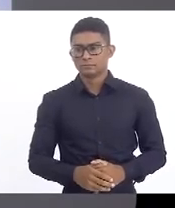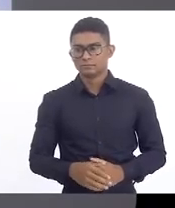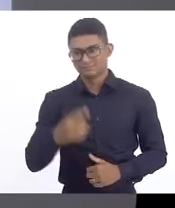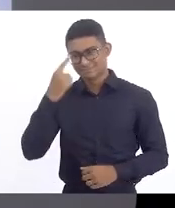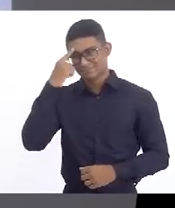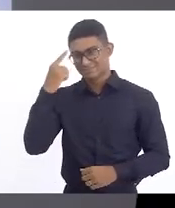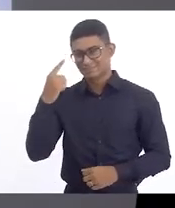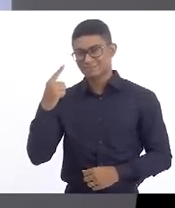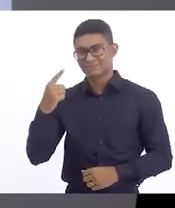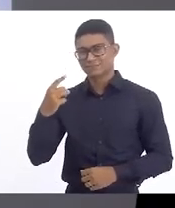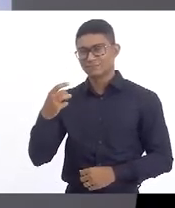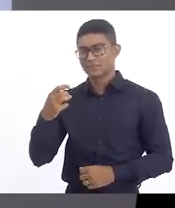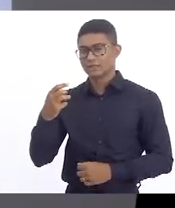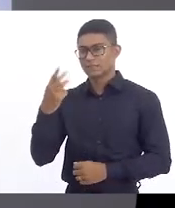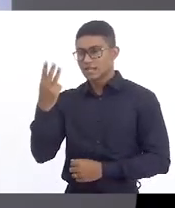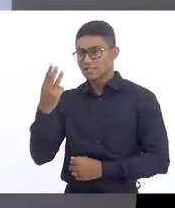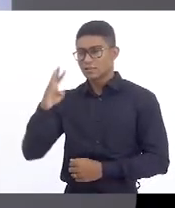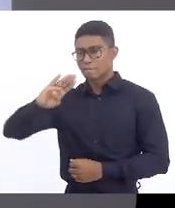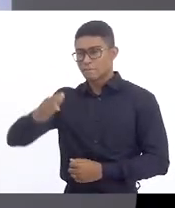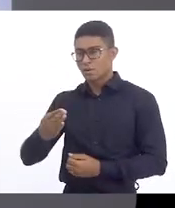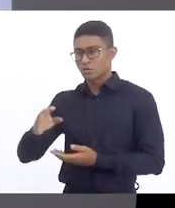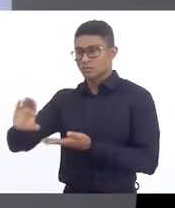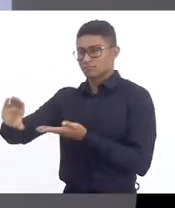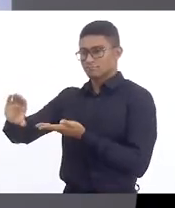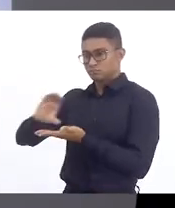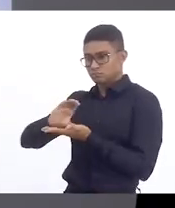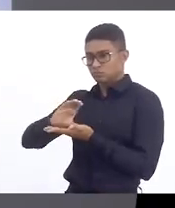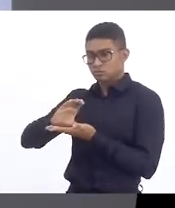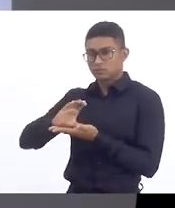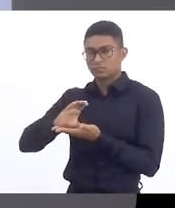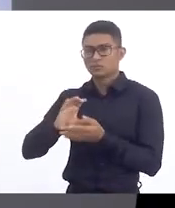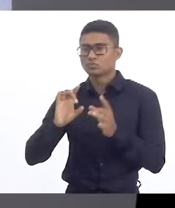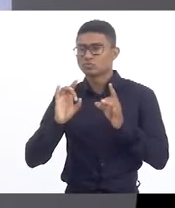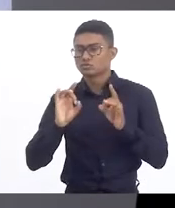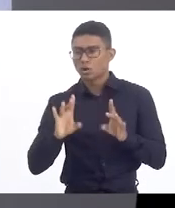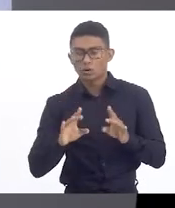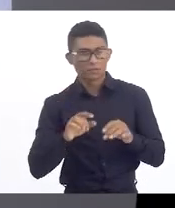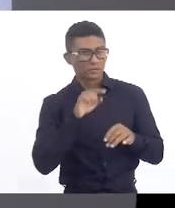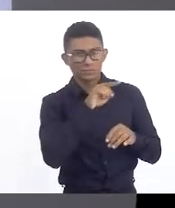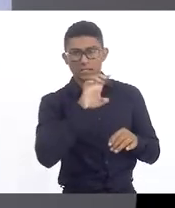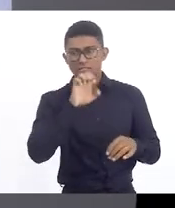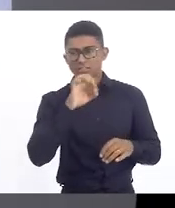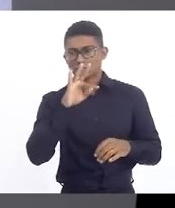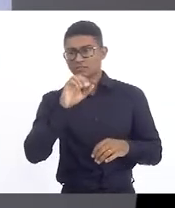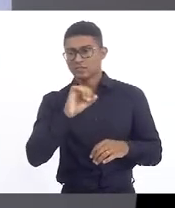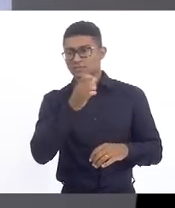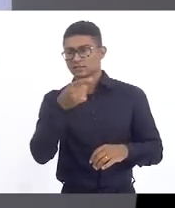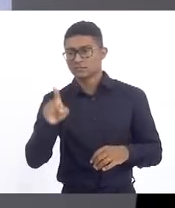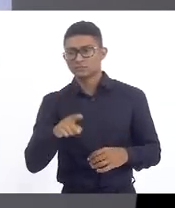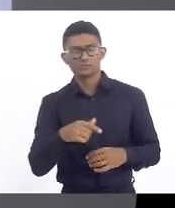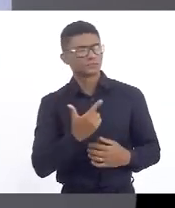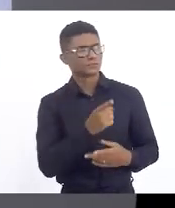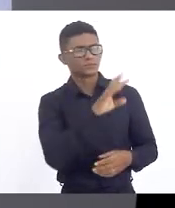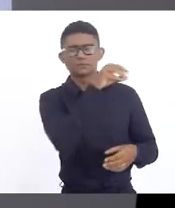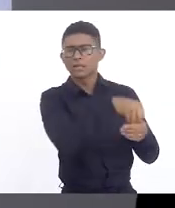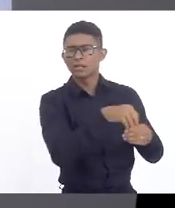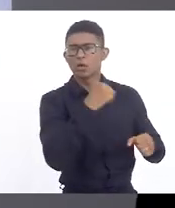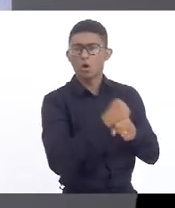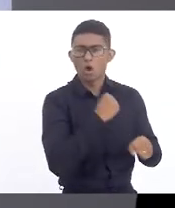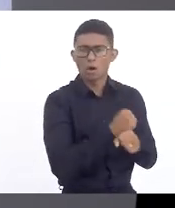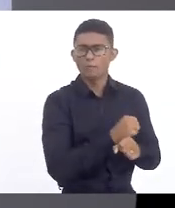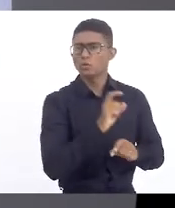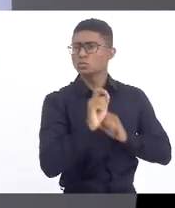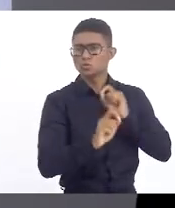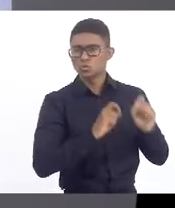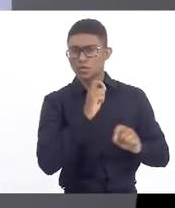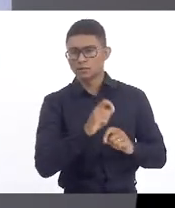2 bilhões e meio são só da estação, que é a maior obra. Isso. Tá? Então a obra é composta de uma adutora de água tratada, de 2,5 km,